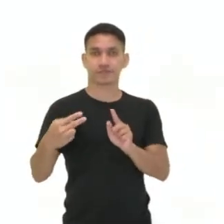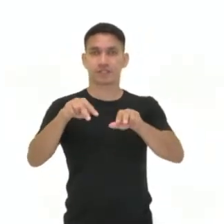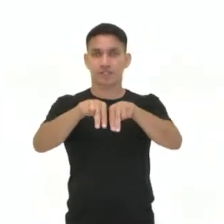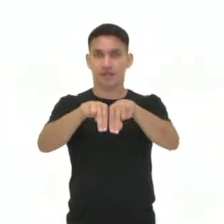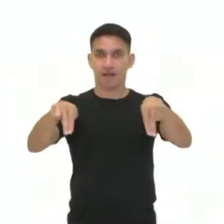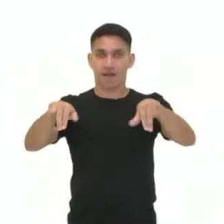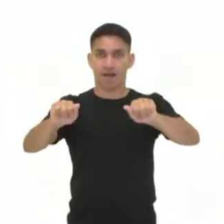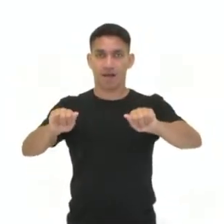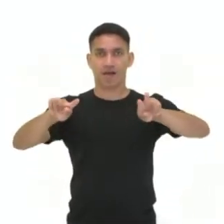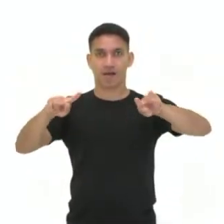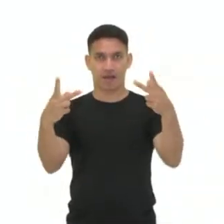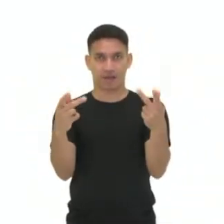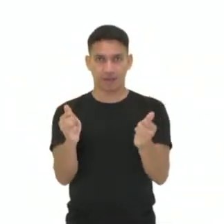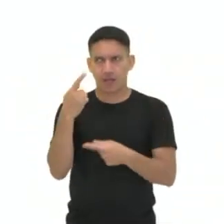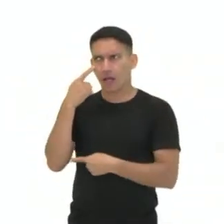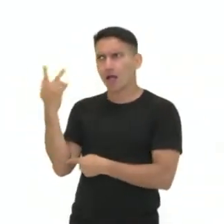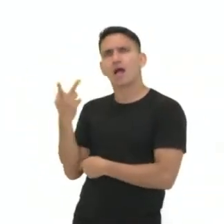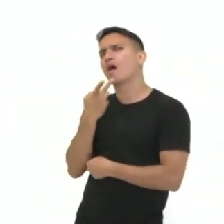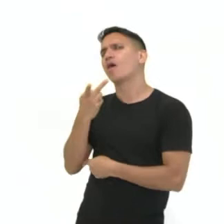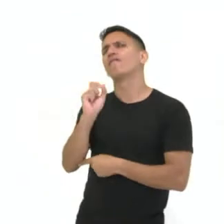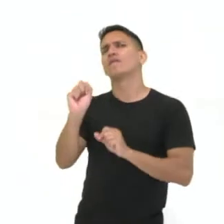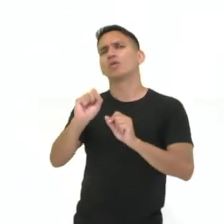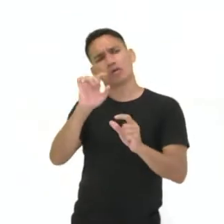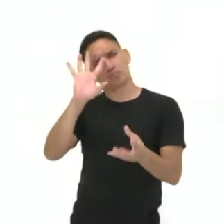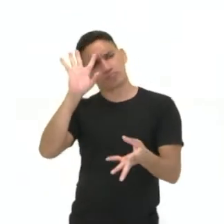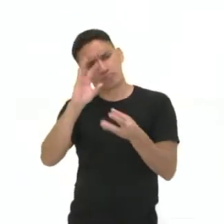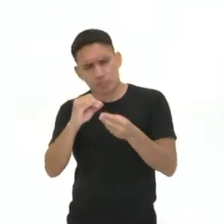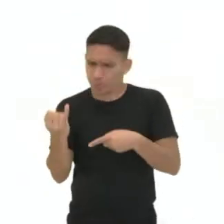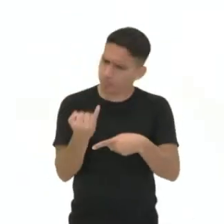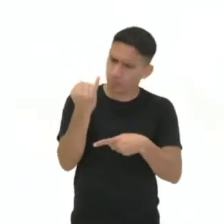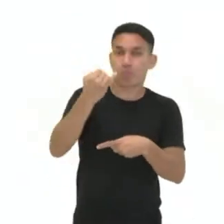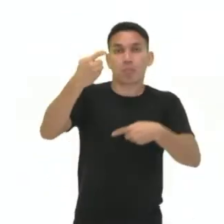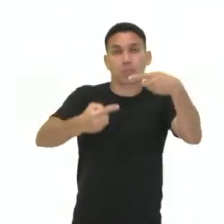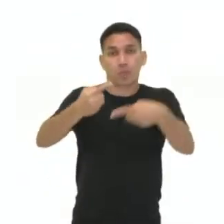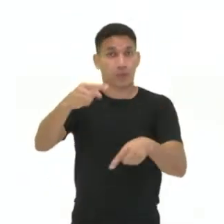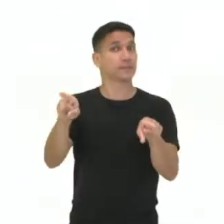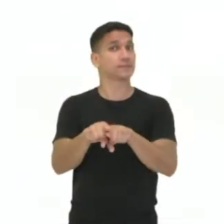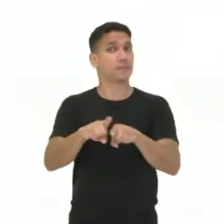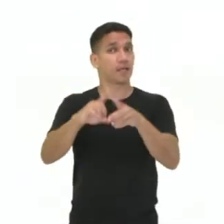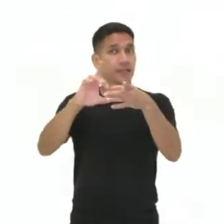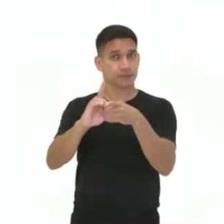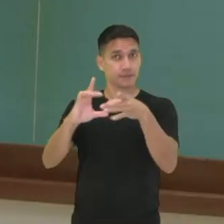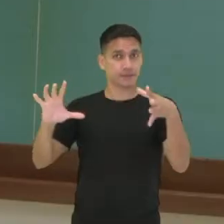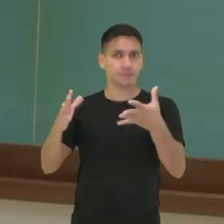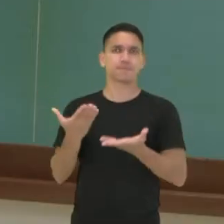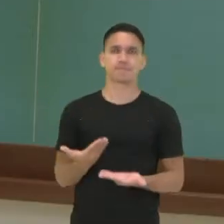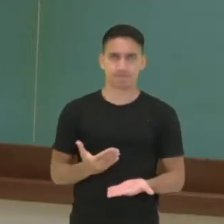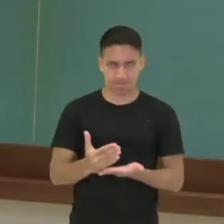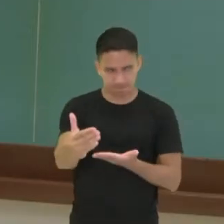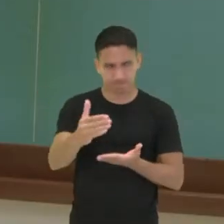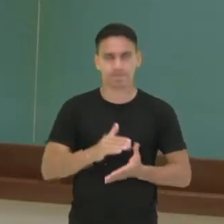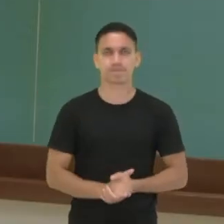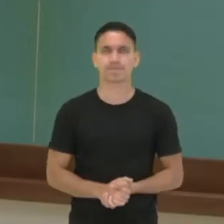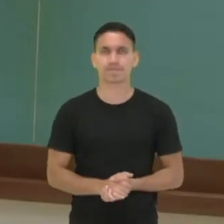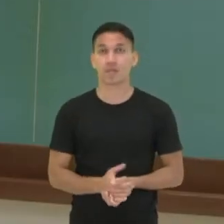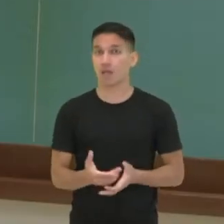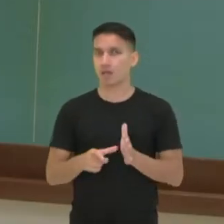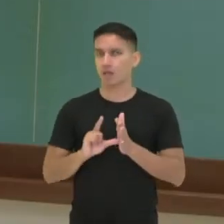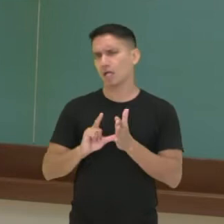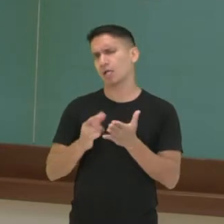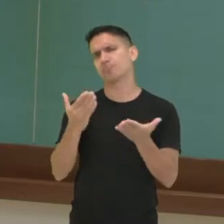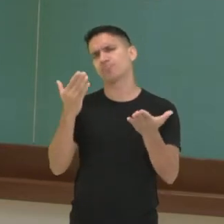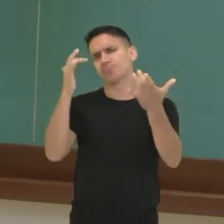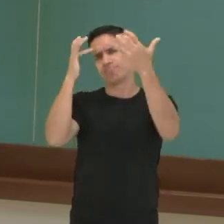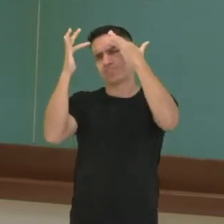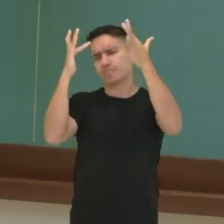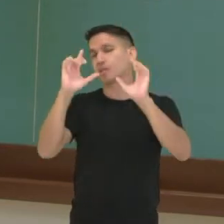sobre a importância da política e também da democracia. Vamos lá? Quero pensar aqui